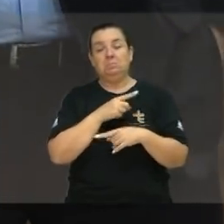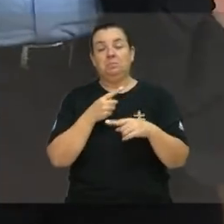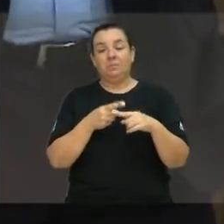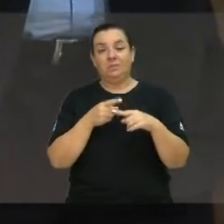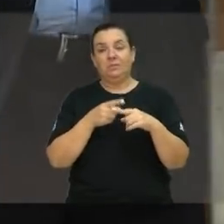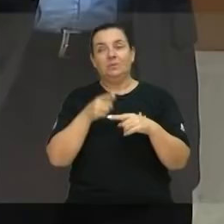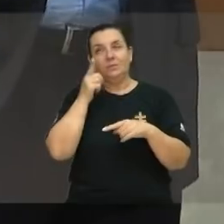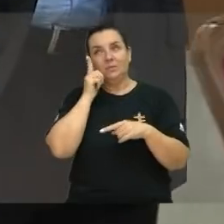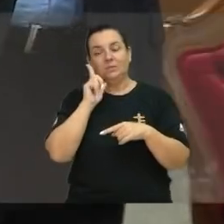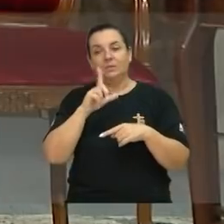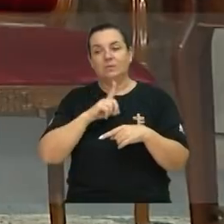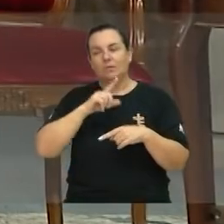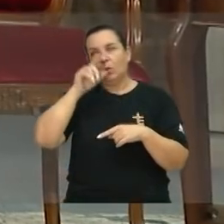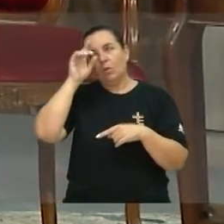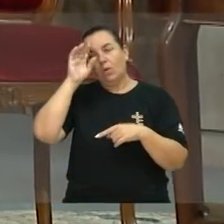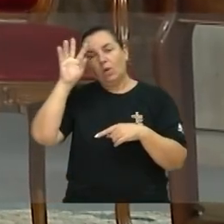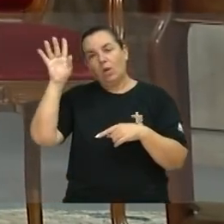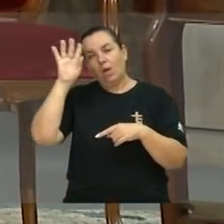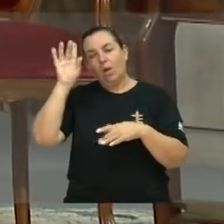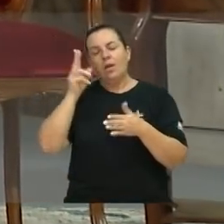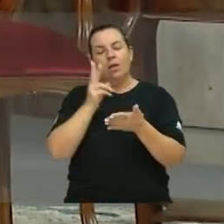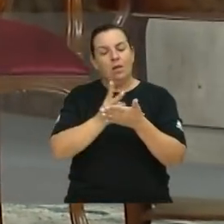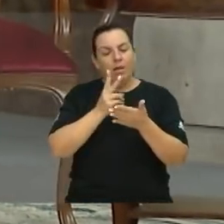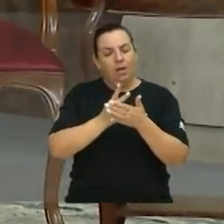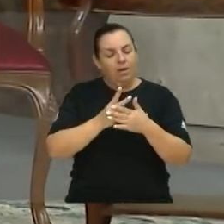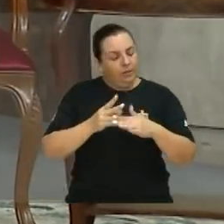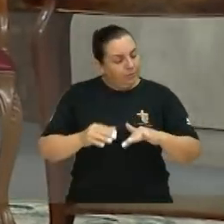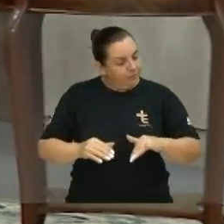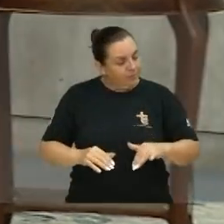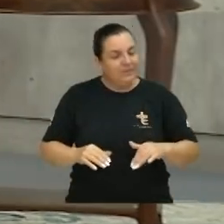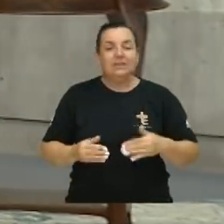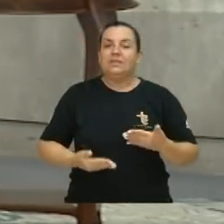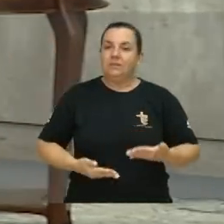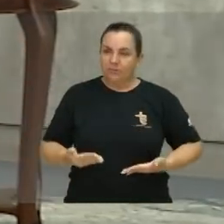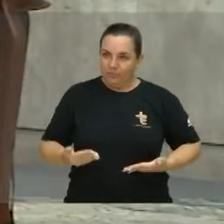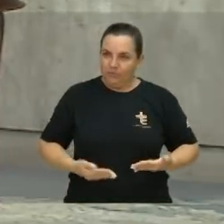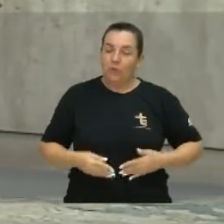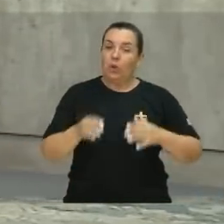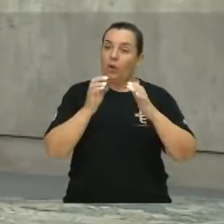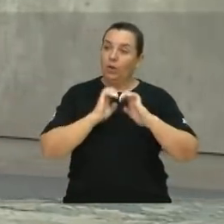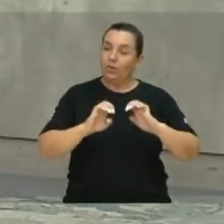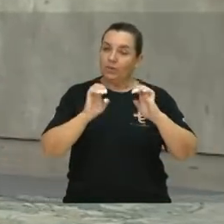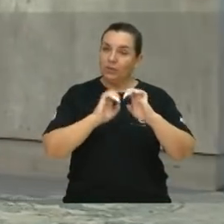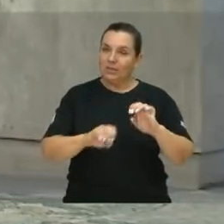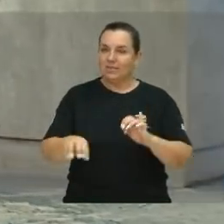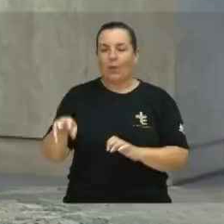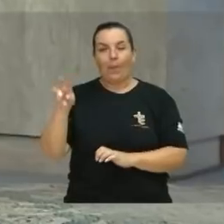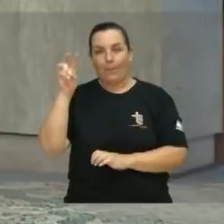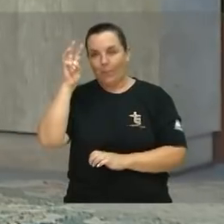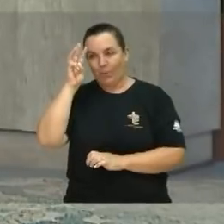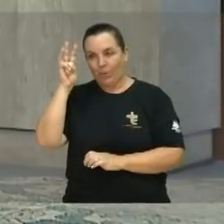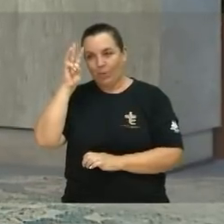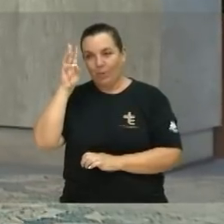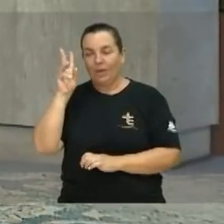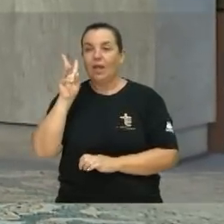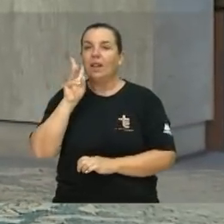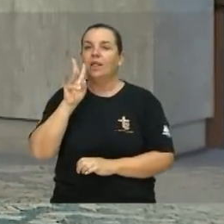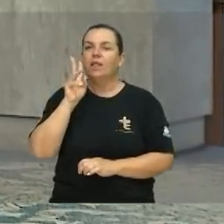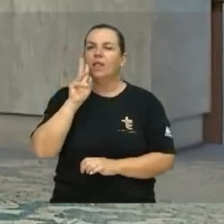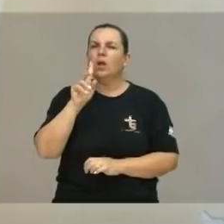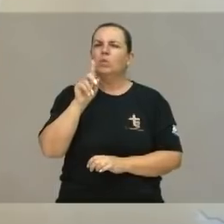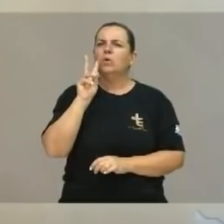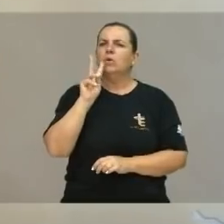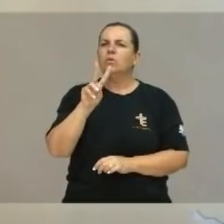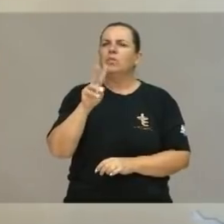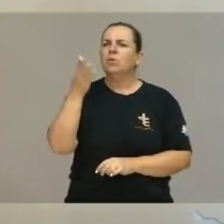grandes sonhos sempre no serviço a evangelização o william lembra você o que